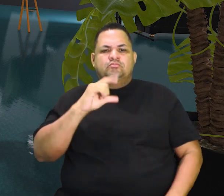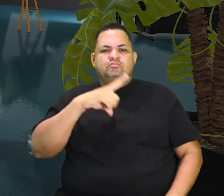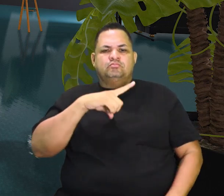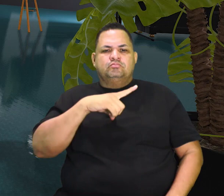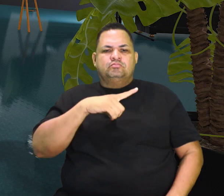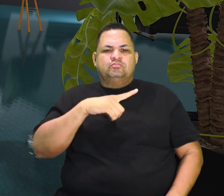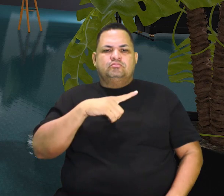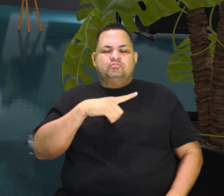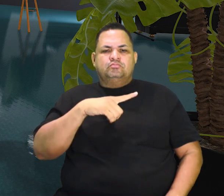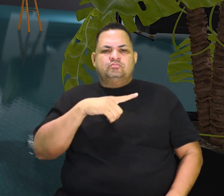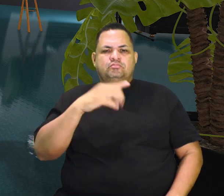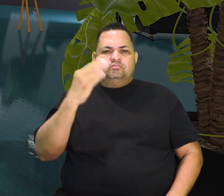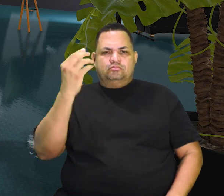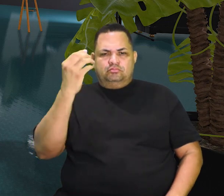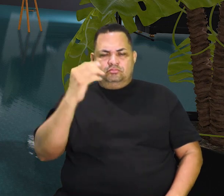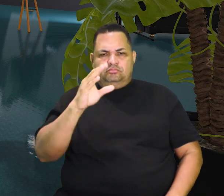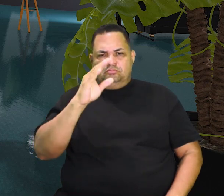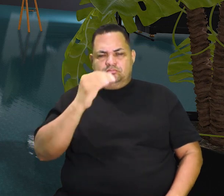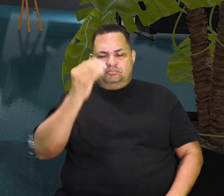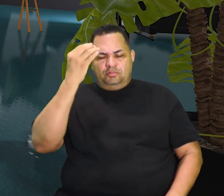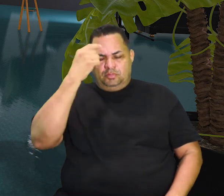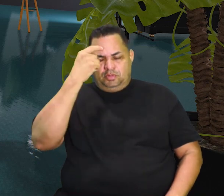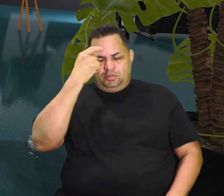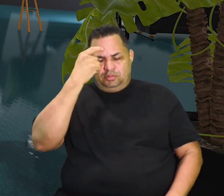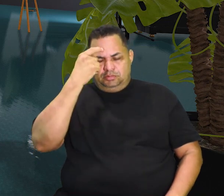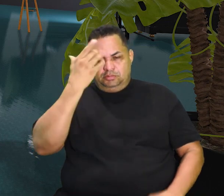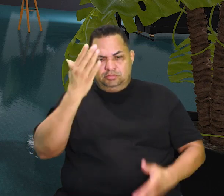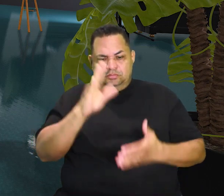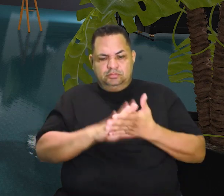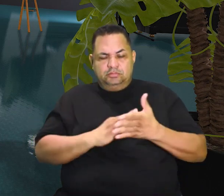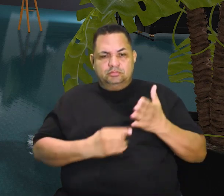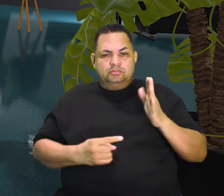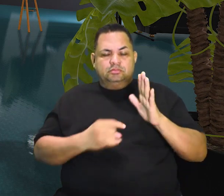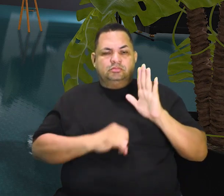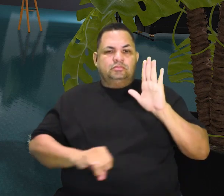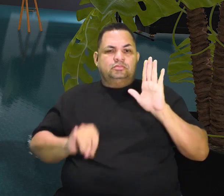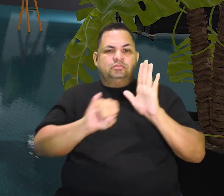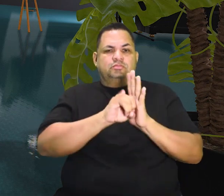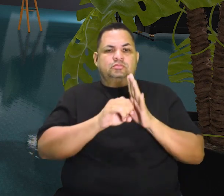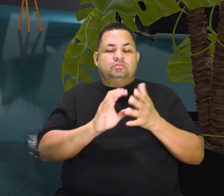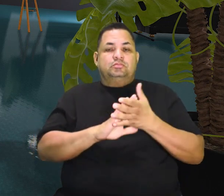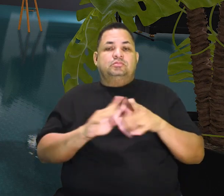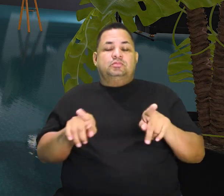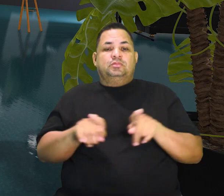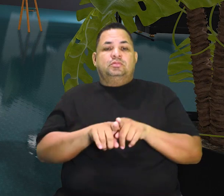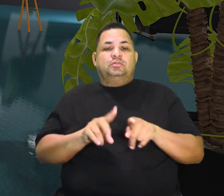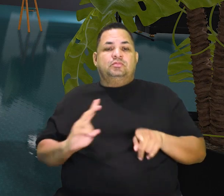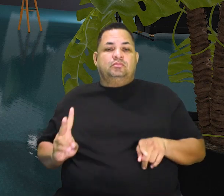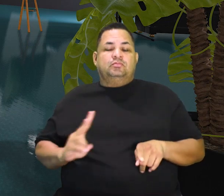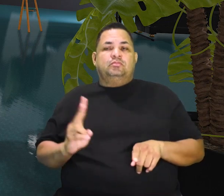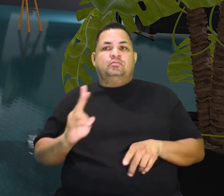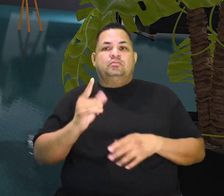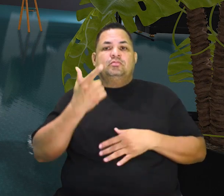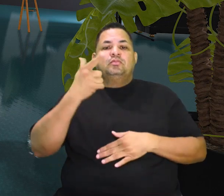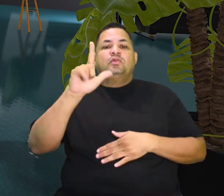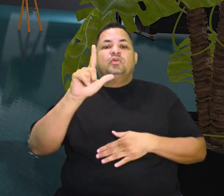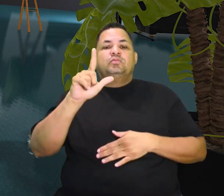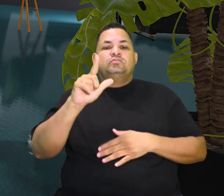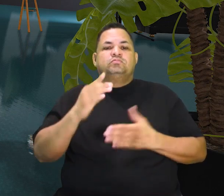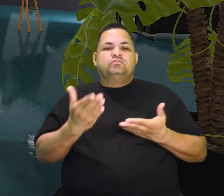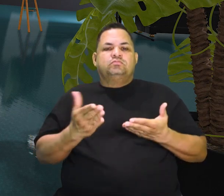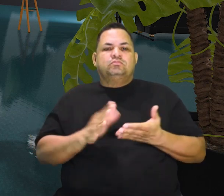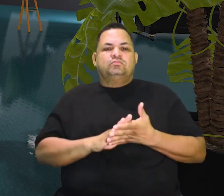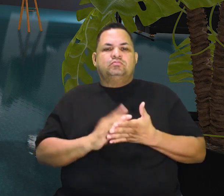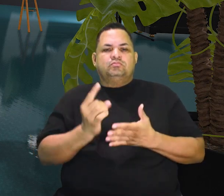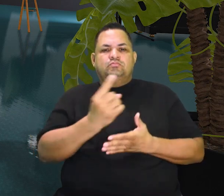ter consciência dessa identidade para valorizar a nossa e também a valorizar a do outro, que é diferente da nossa.